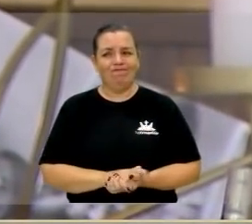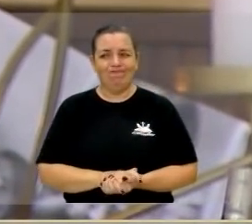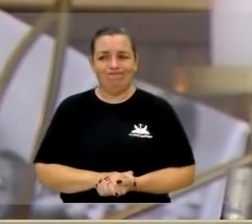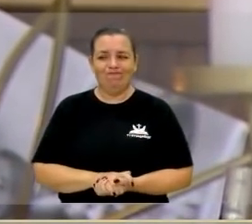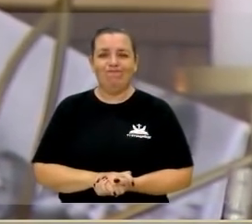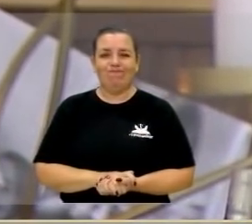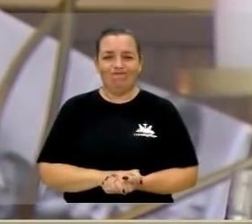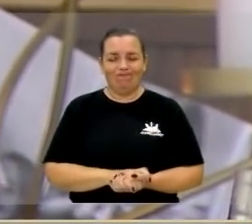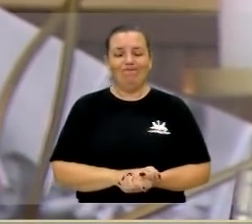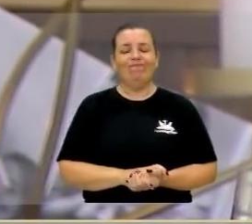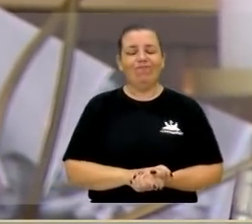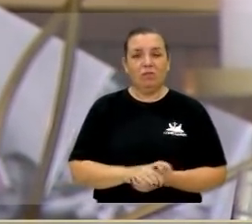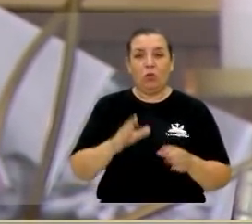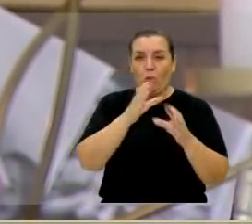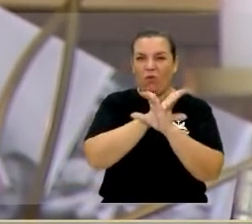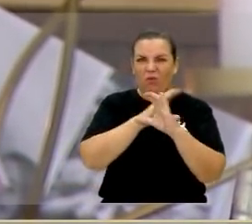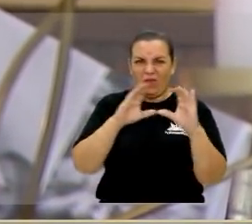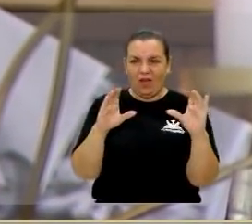Confiar